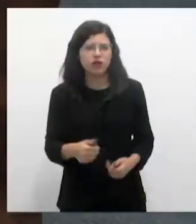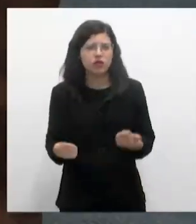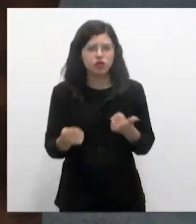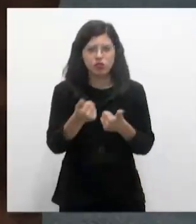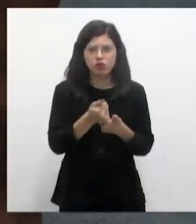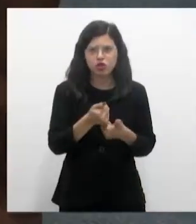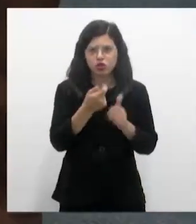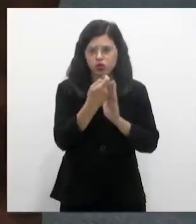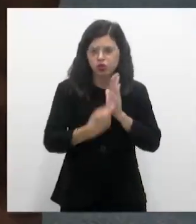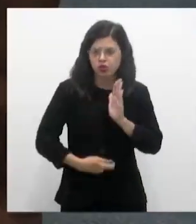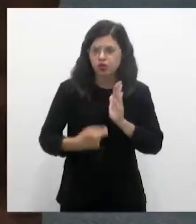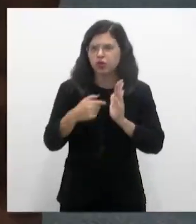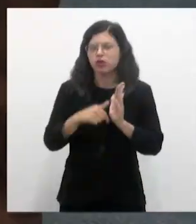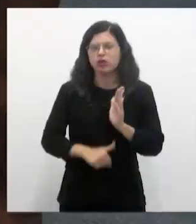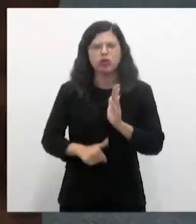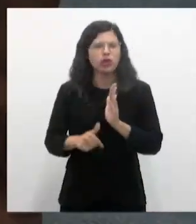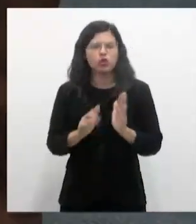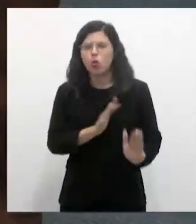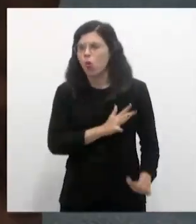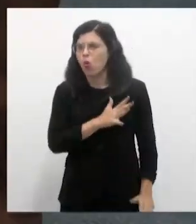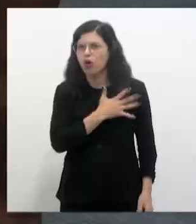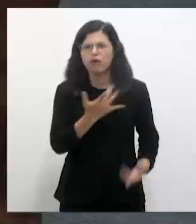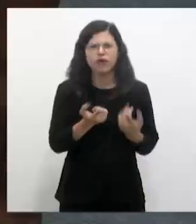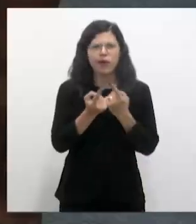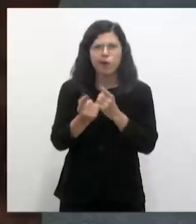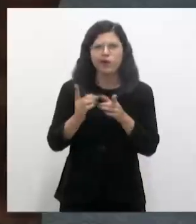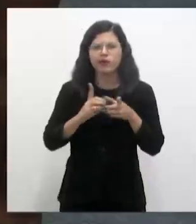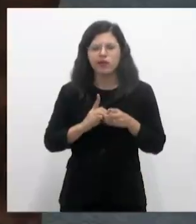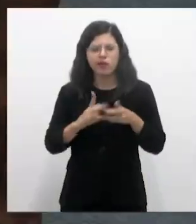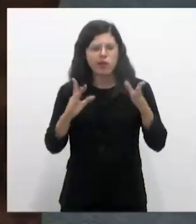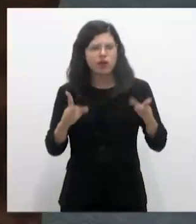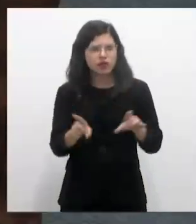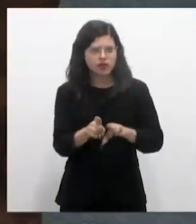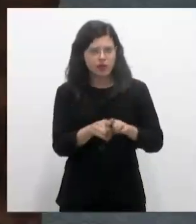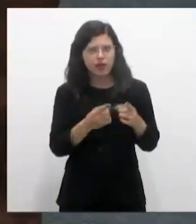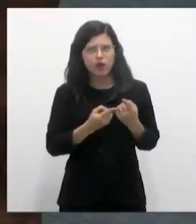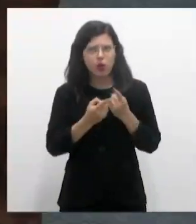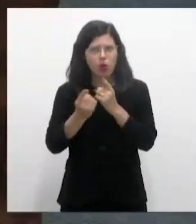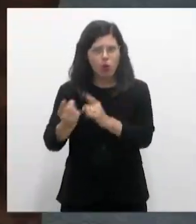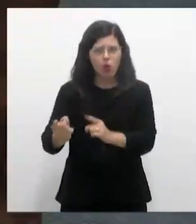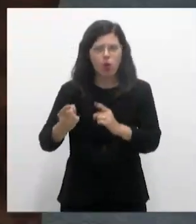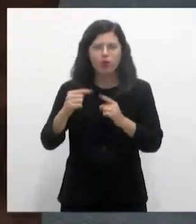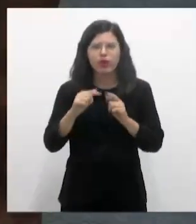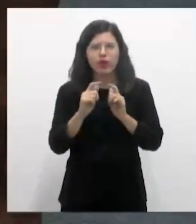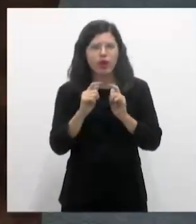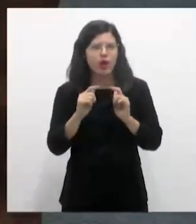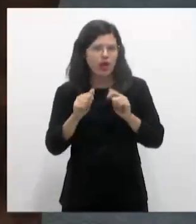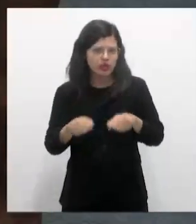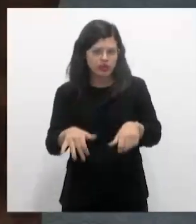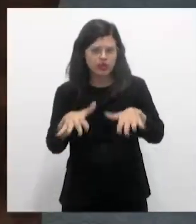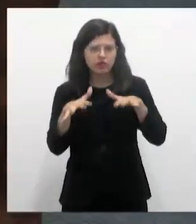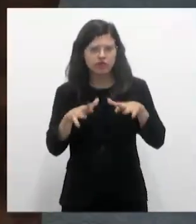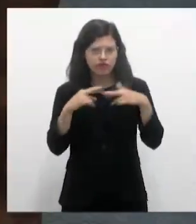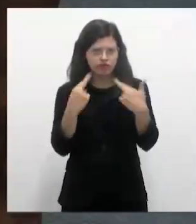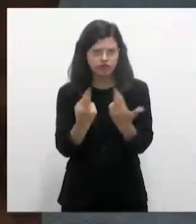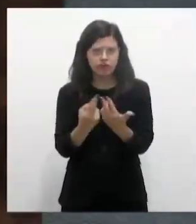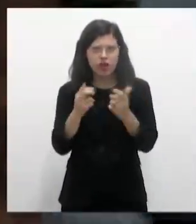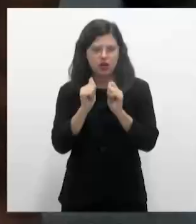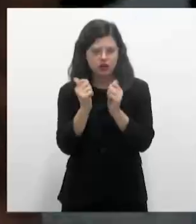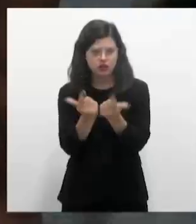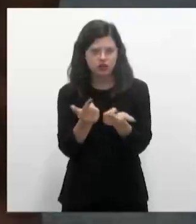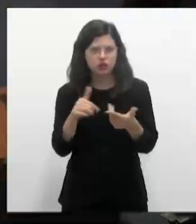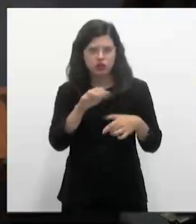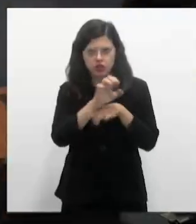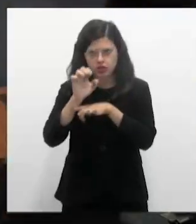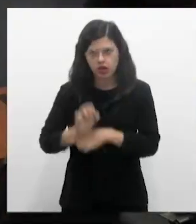substitutivo ridículo que ataca a democracia e ataca também as assembleias legislativas dos nossos estados. Muito obrigada.